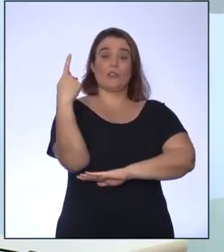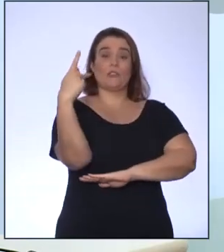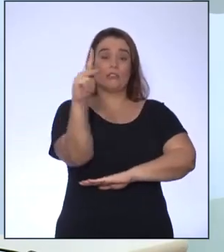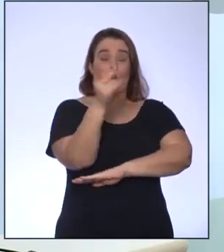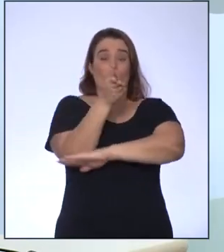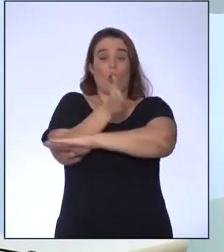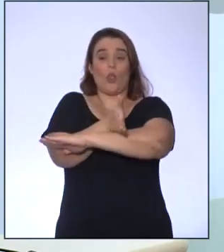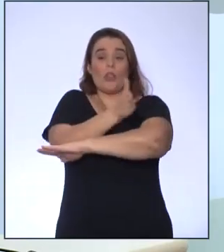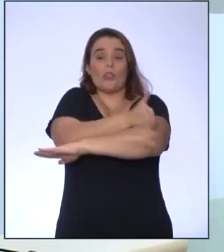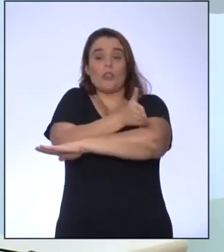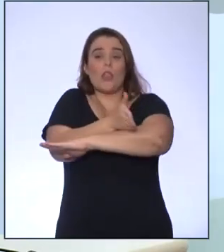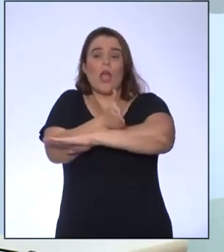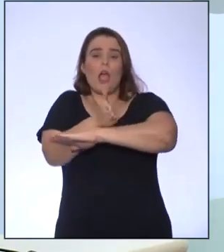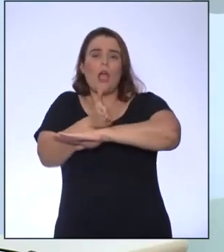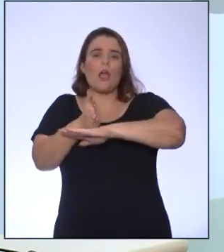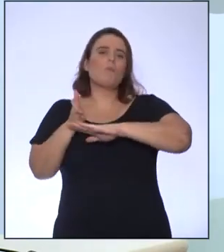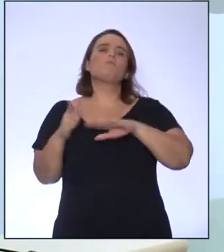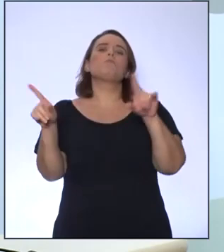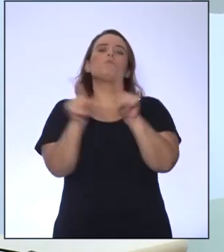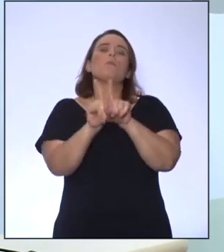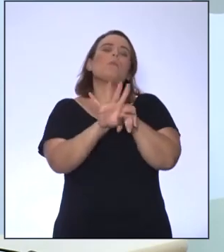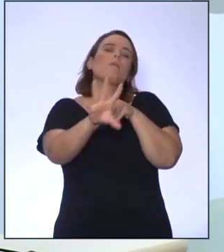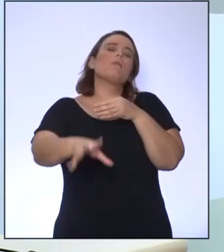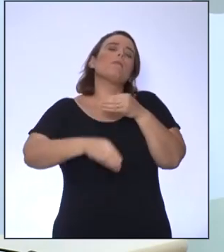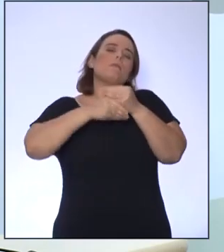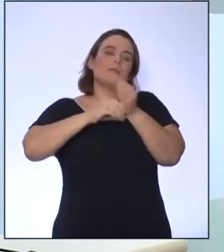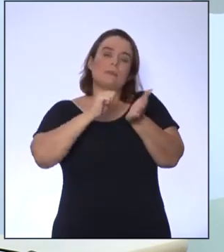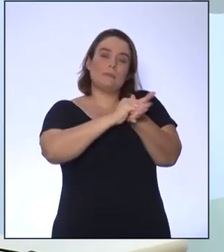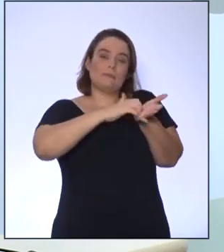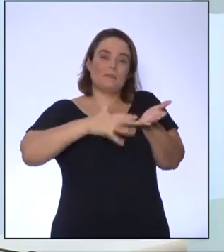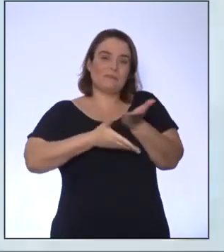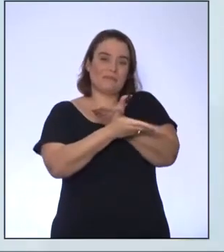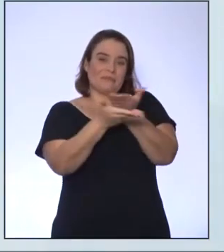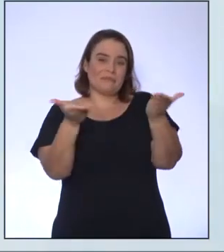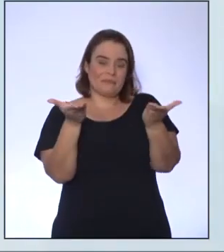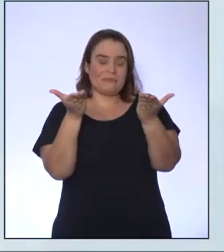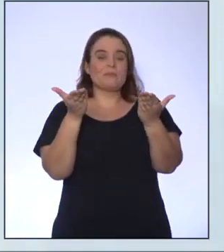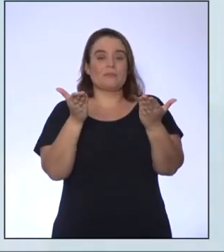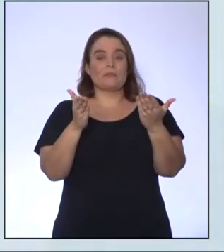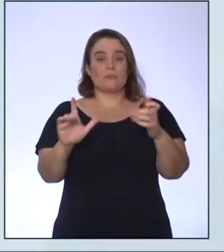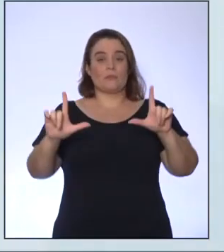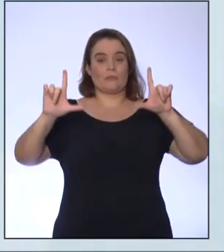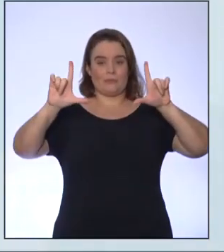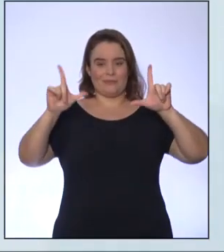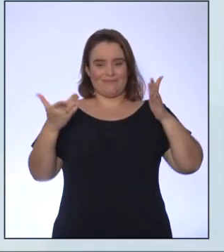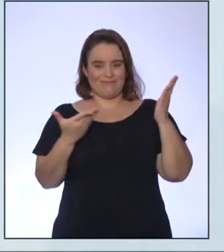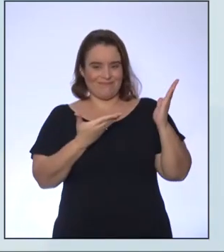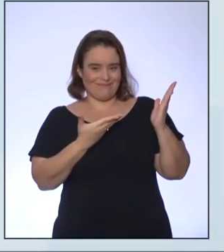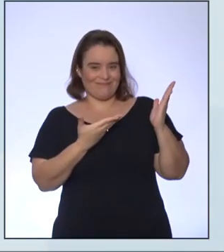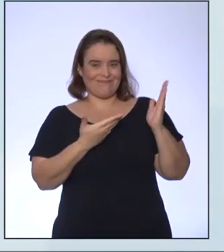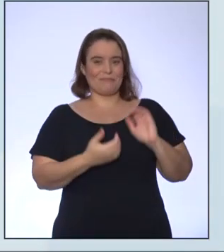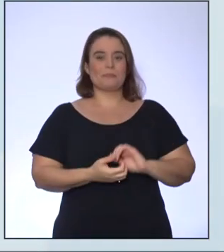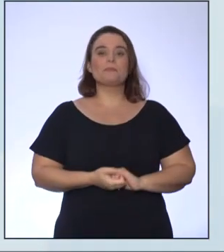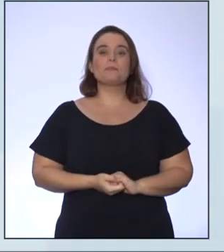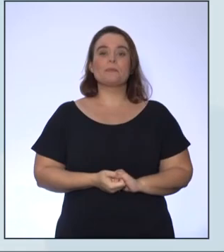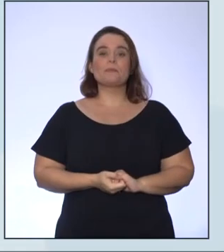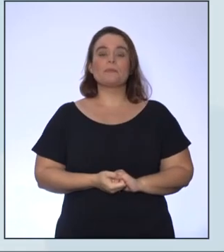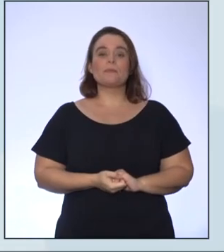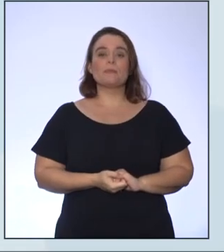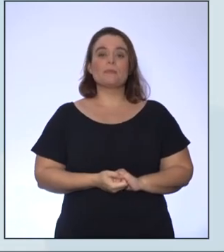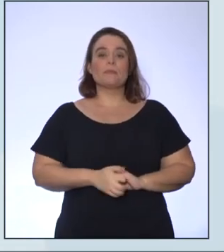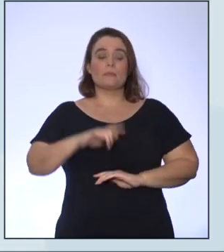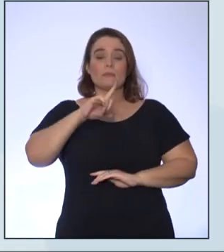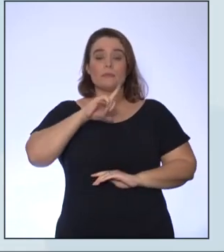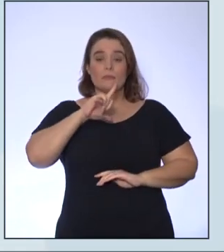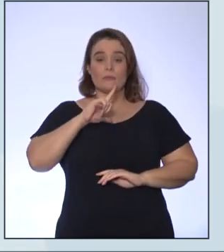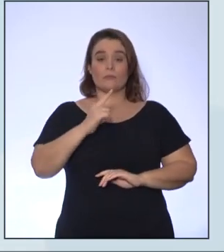E mais uma atividade complementar para vocês, aparece aí na tela, nós temos uma ilustração